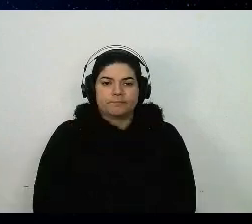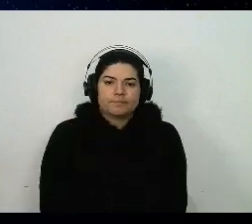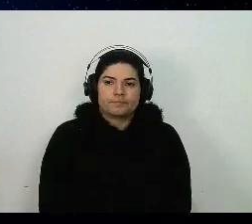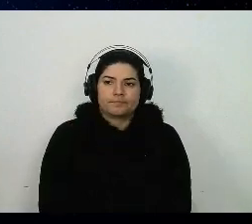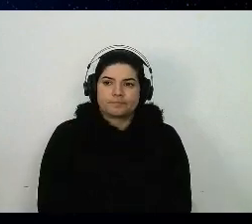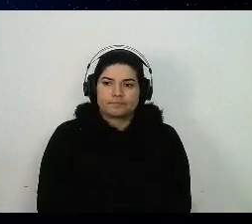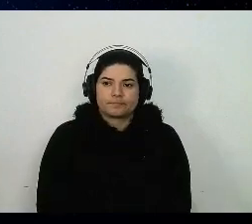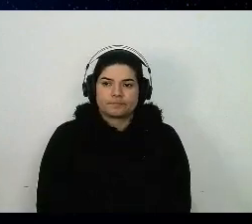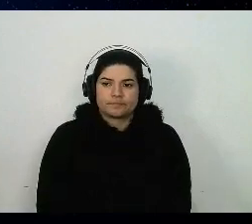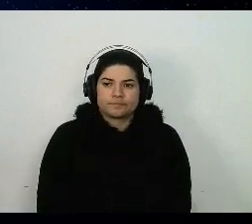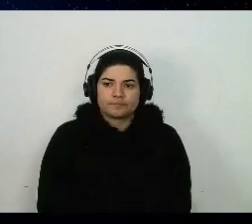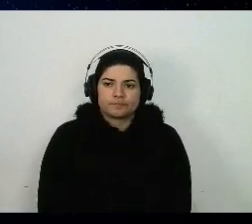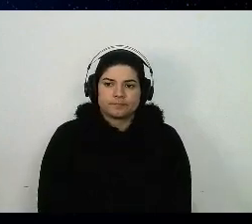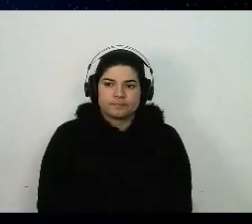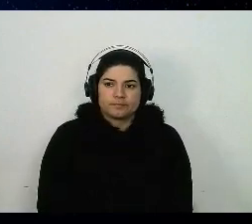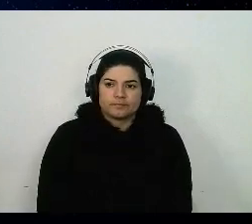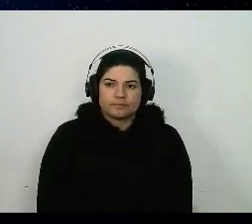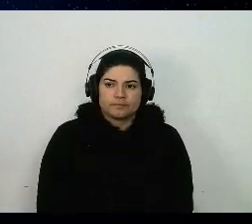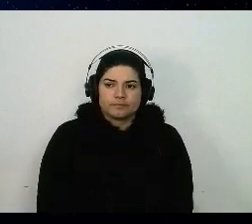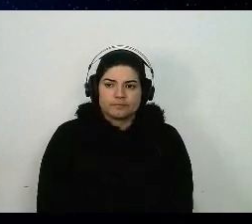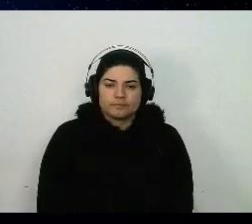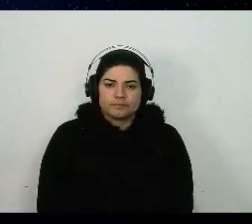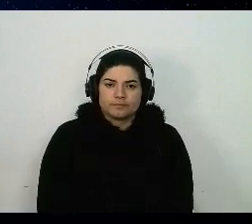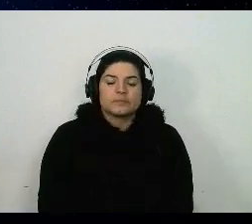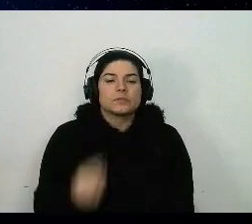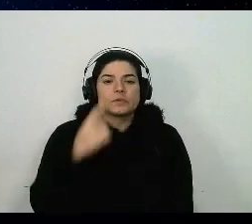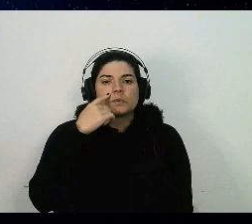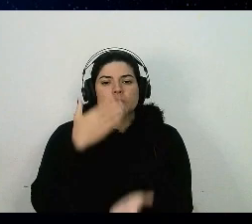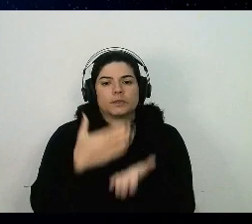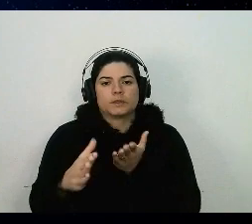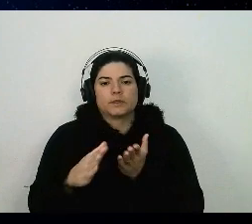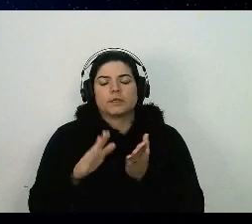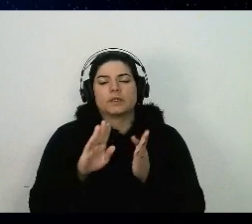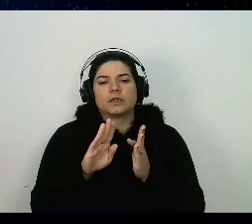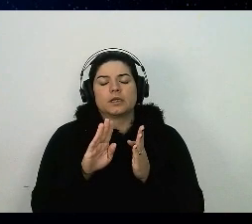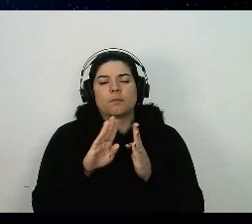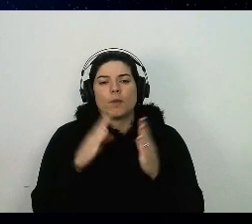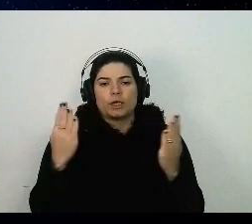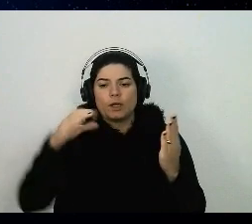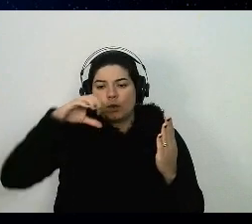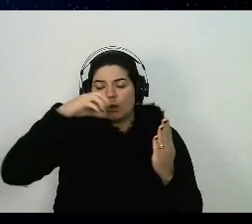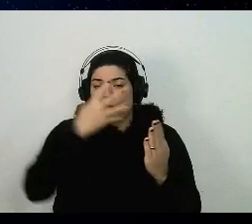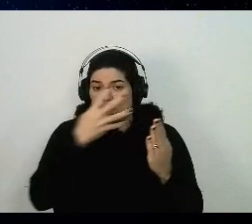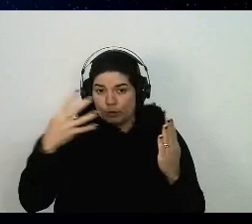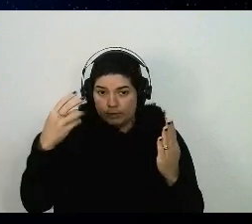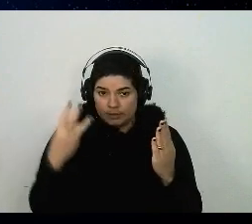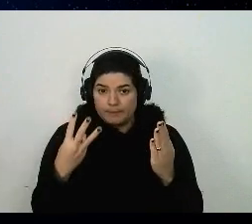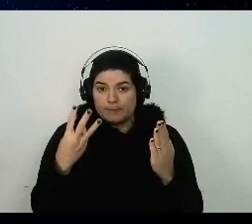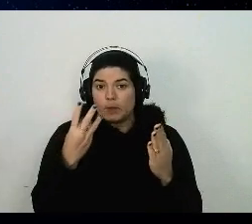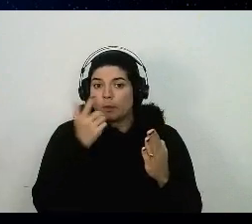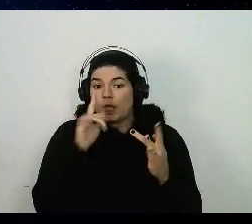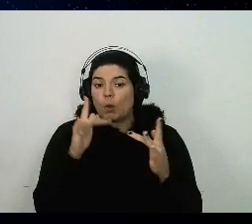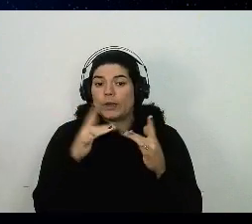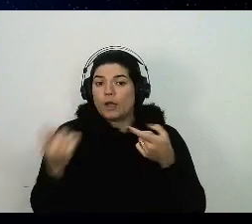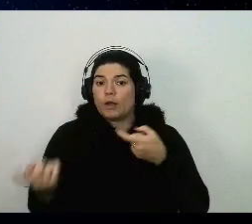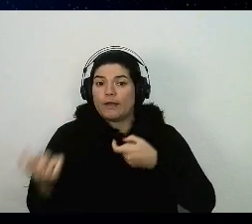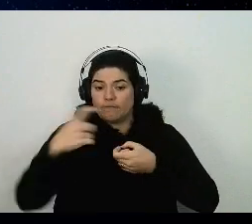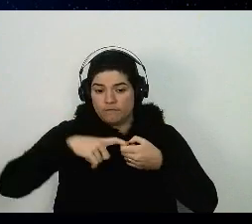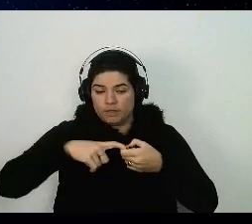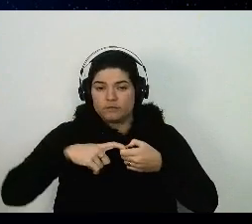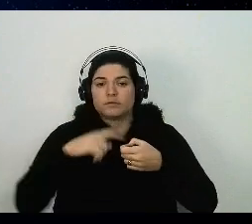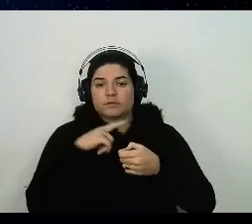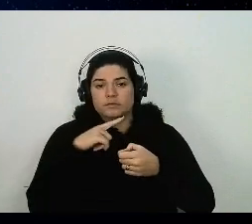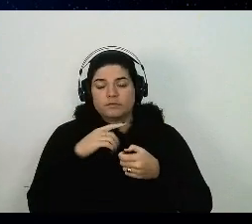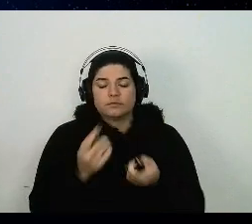vou começar a escutar na porta 443 para receber a conexão reversa, e vou disparar aqui esse